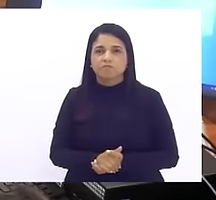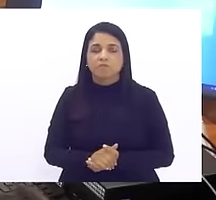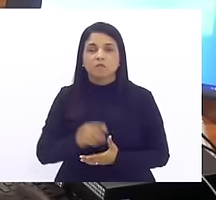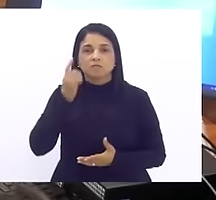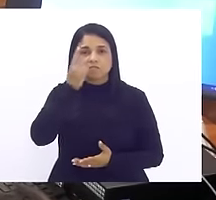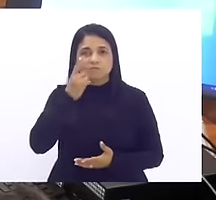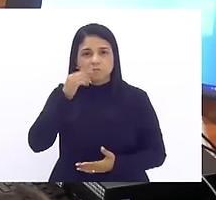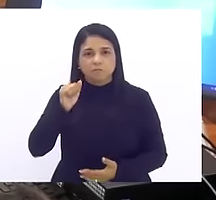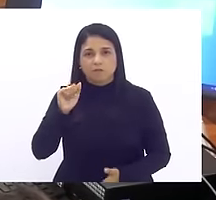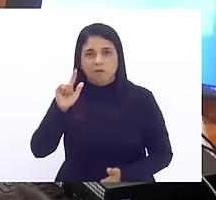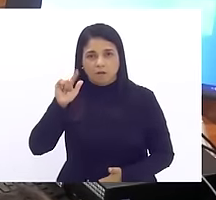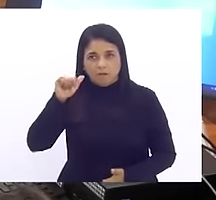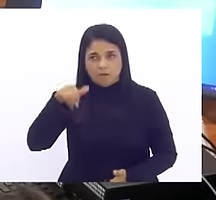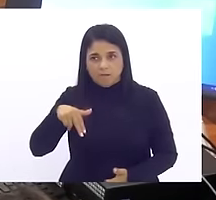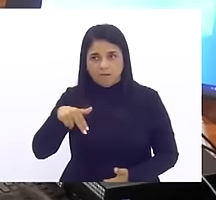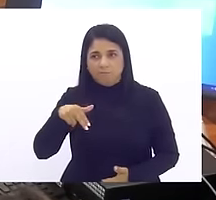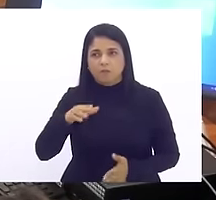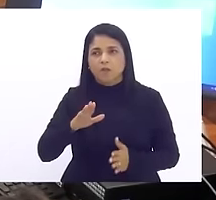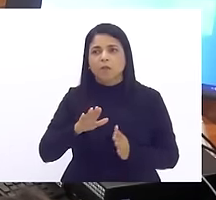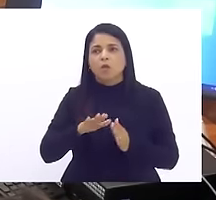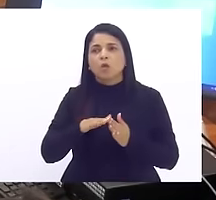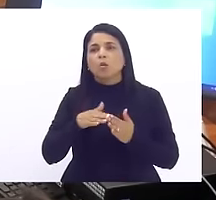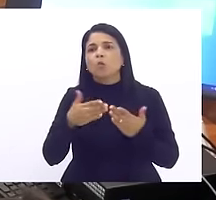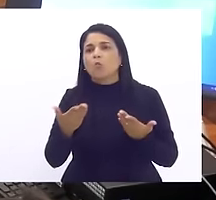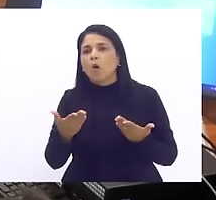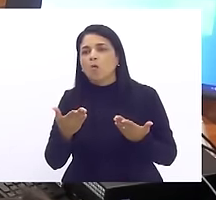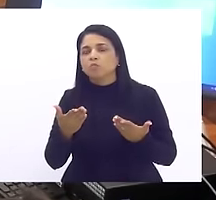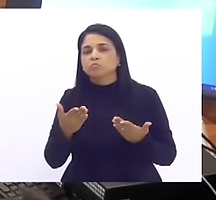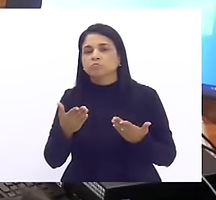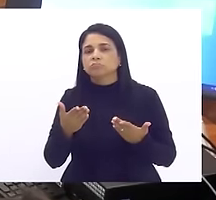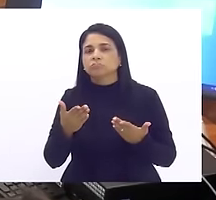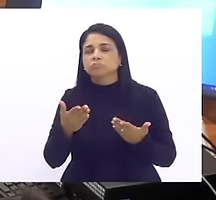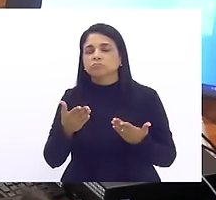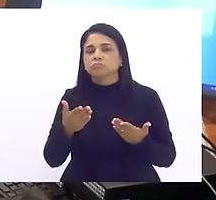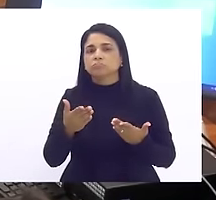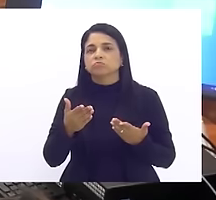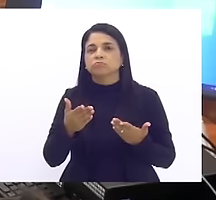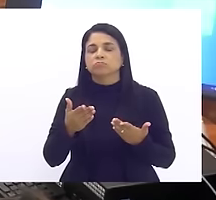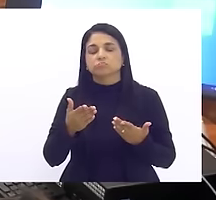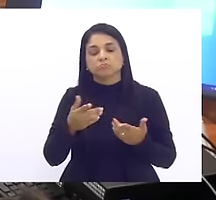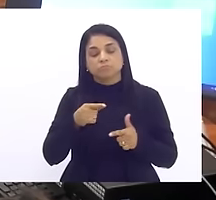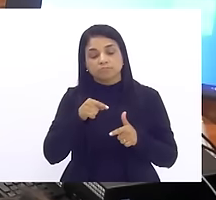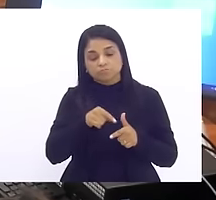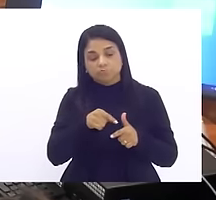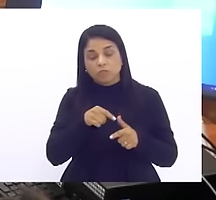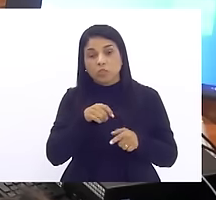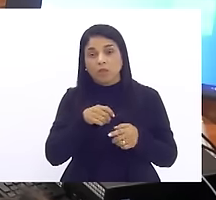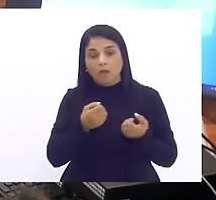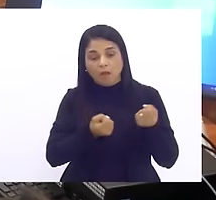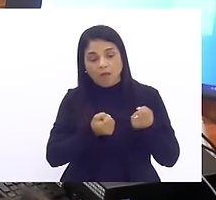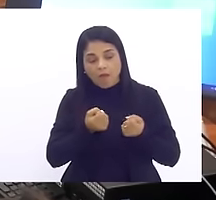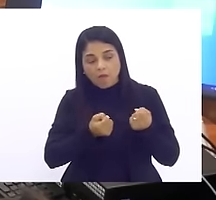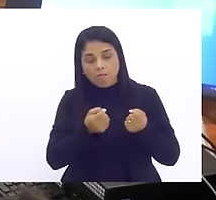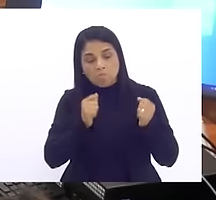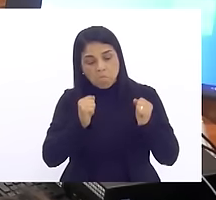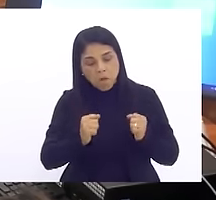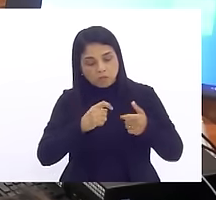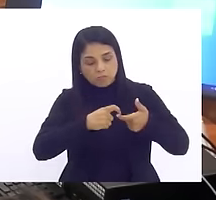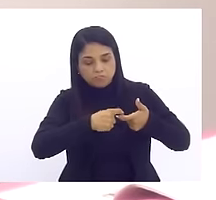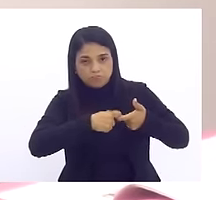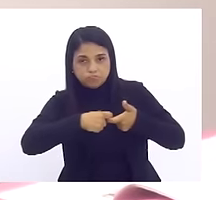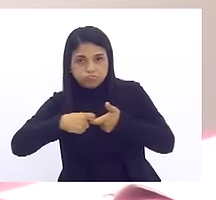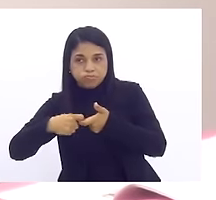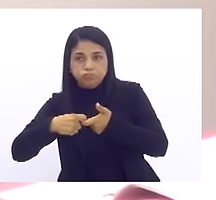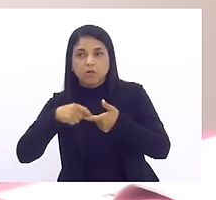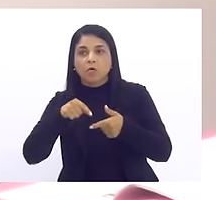em quais situações um veículo após ser abordado ele é passível de remoção Qual é